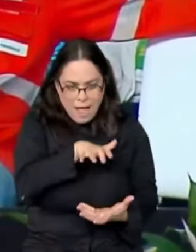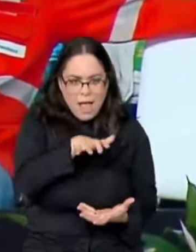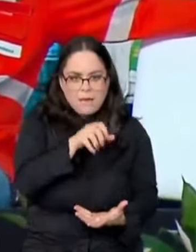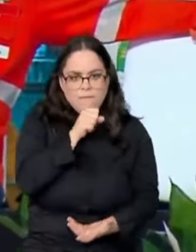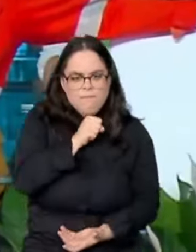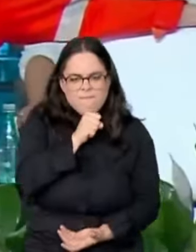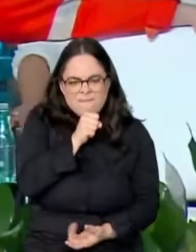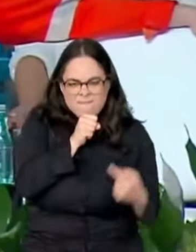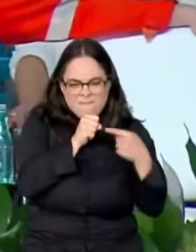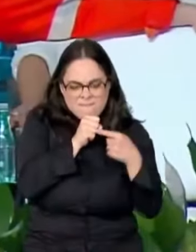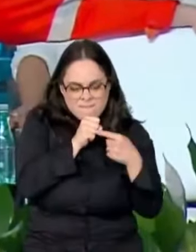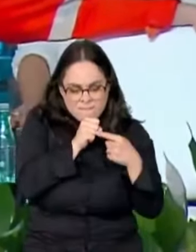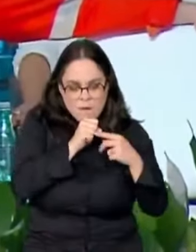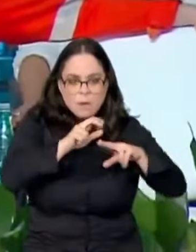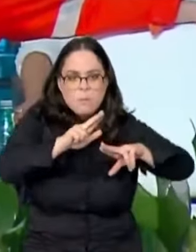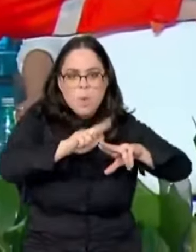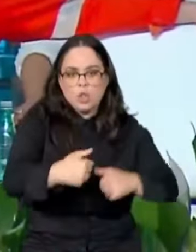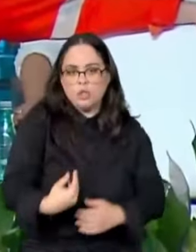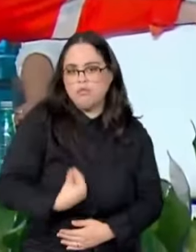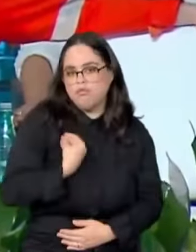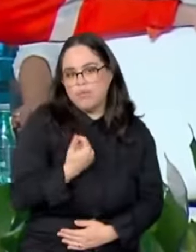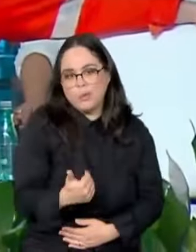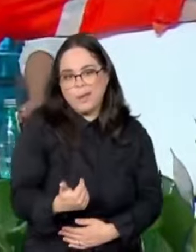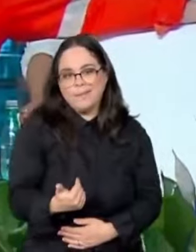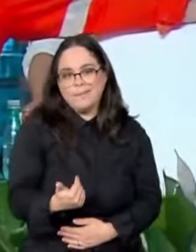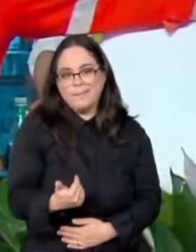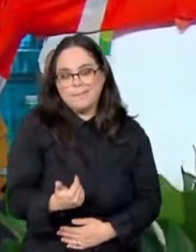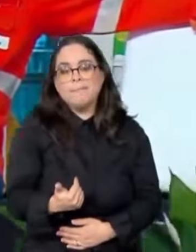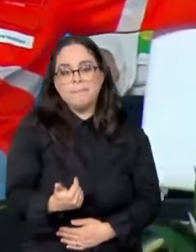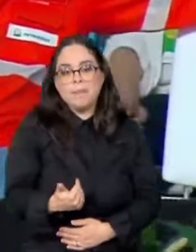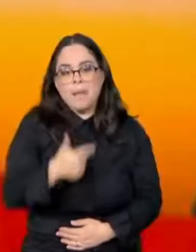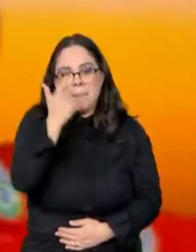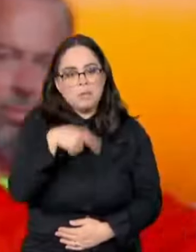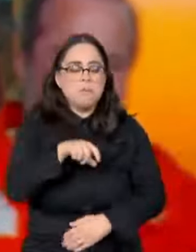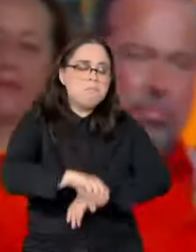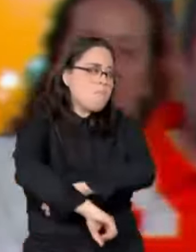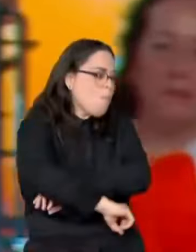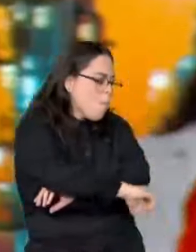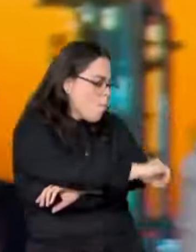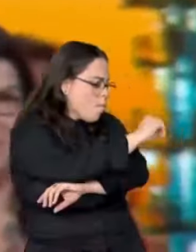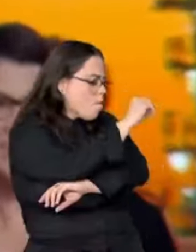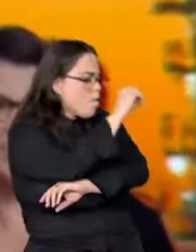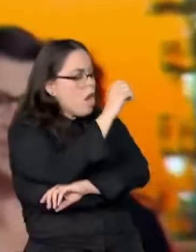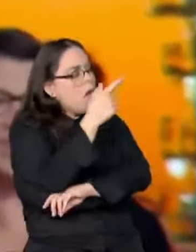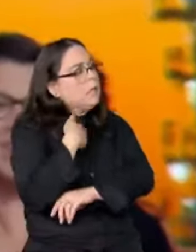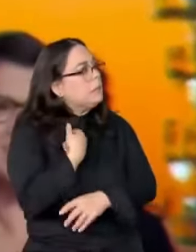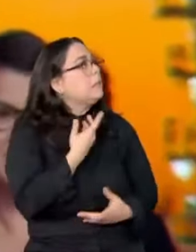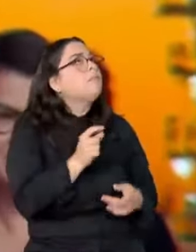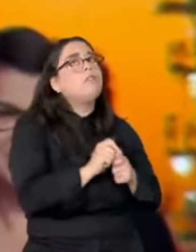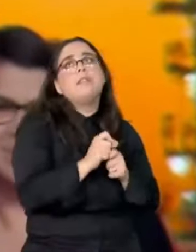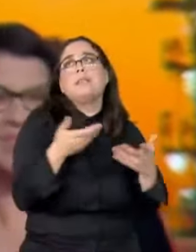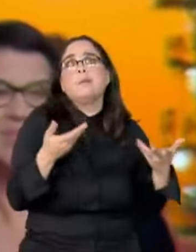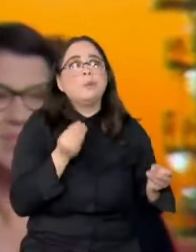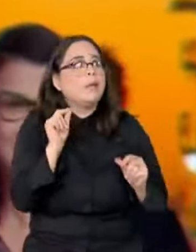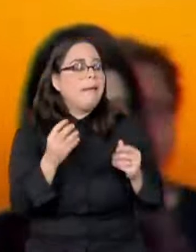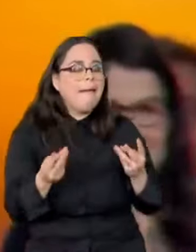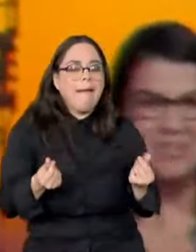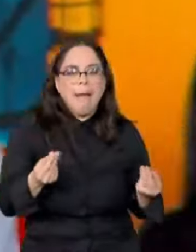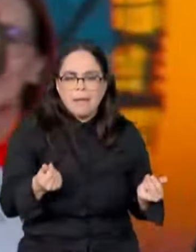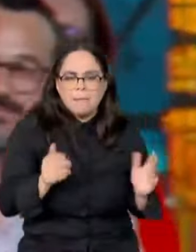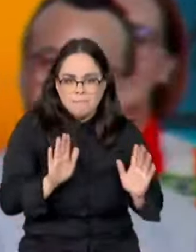pessoas que não têm uma causa. As pessoas que levantam de manhã sem saber o que fazer. Porque um